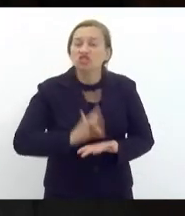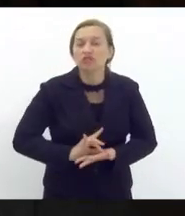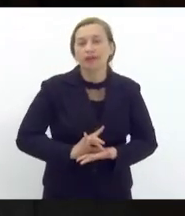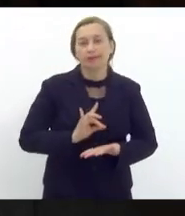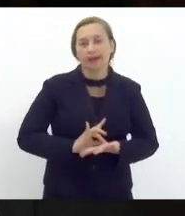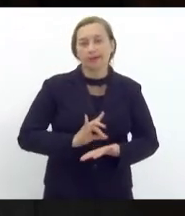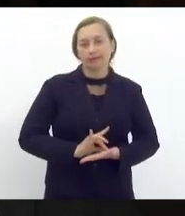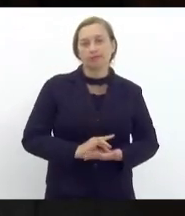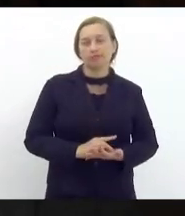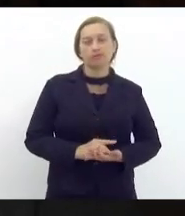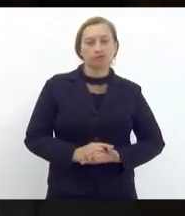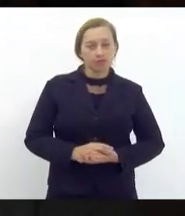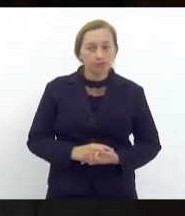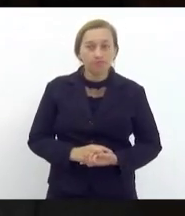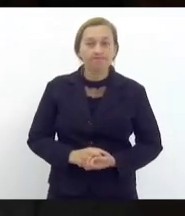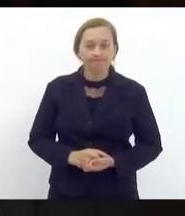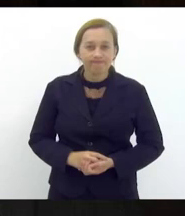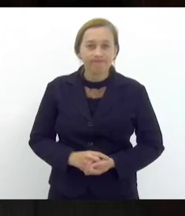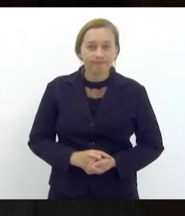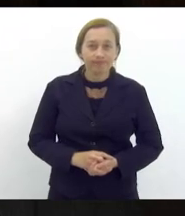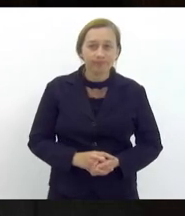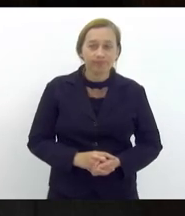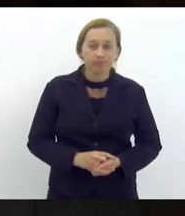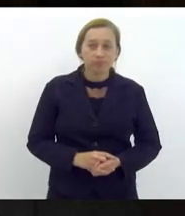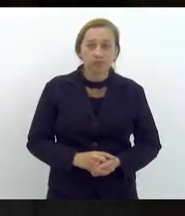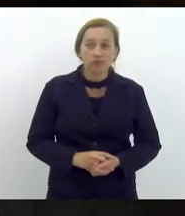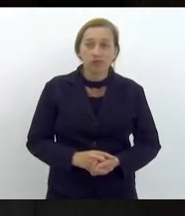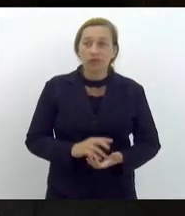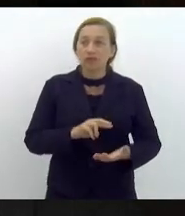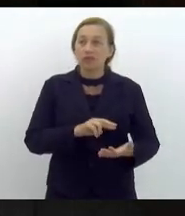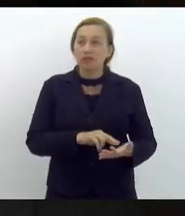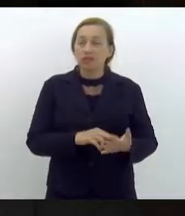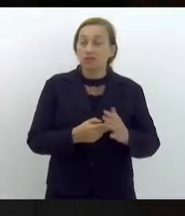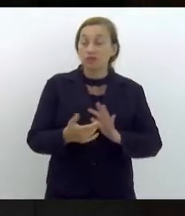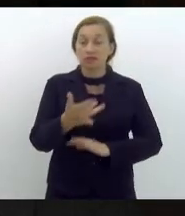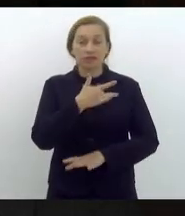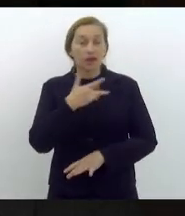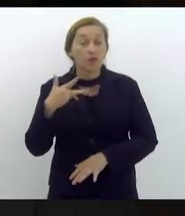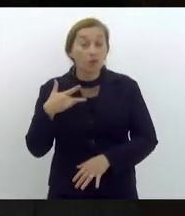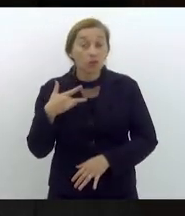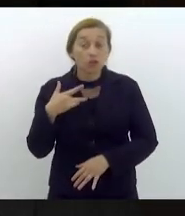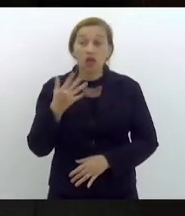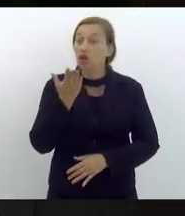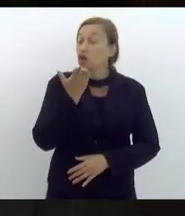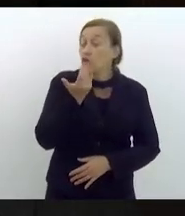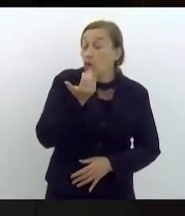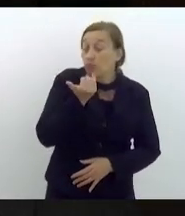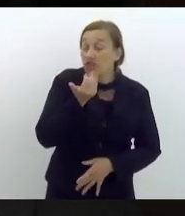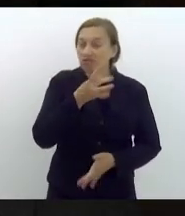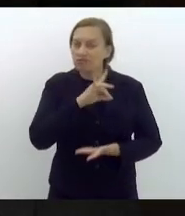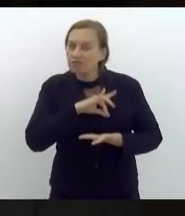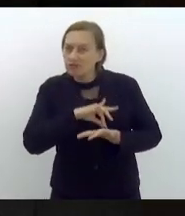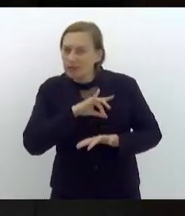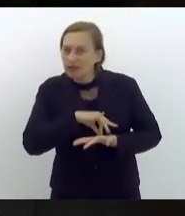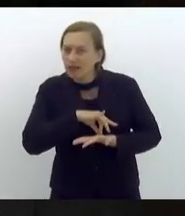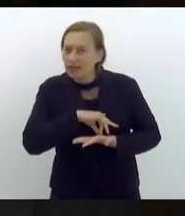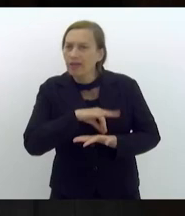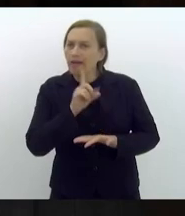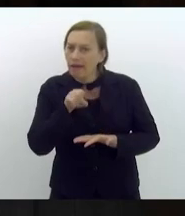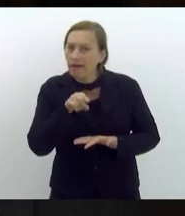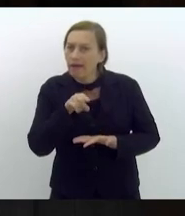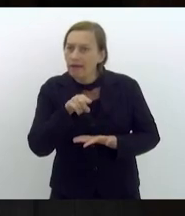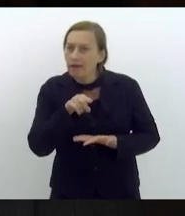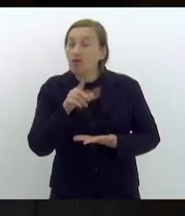comida de verdade é que a sinônimo de saúde e comida de verdade é